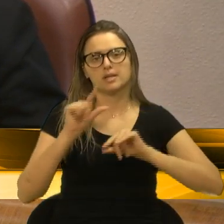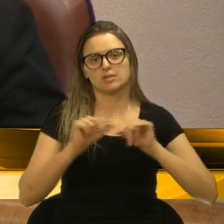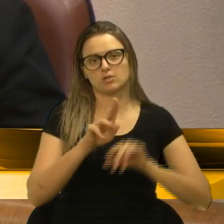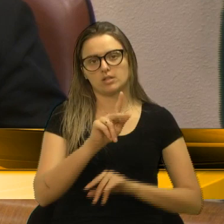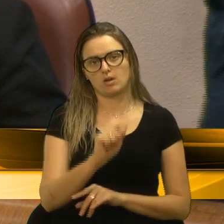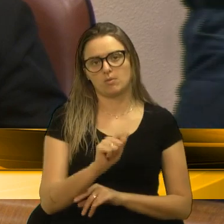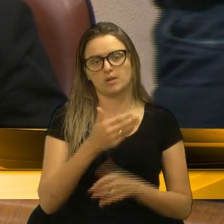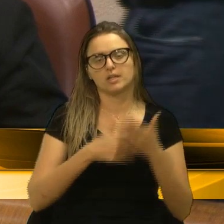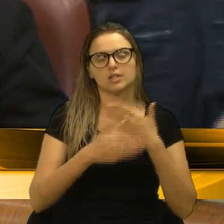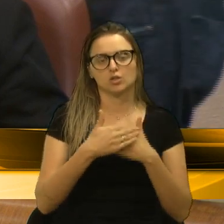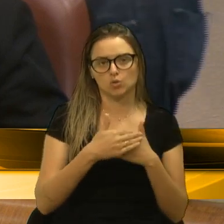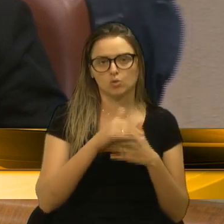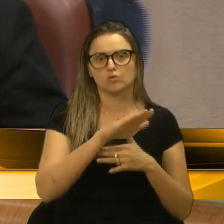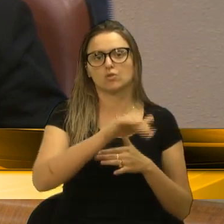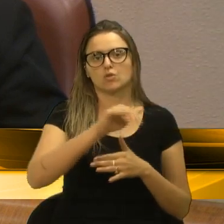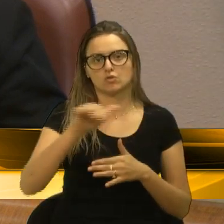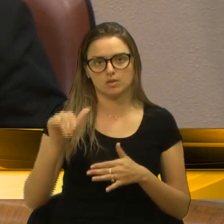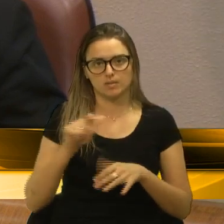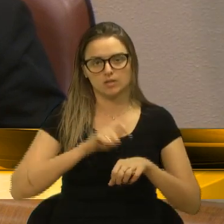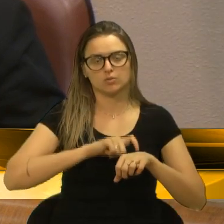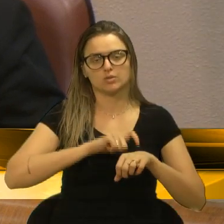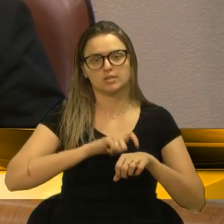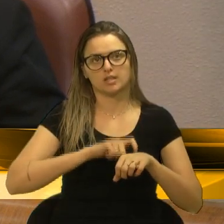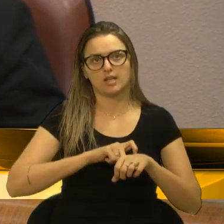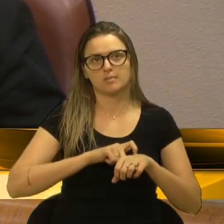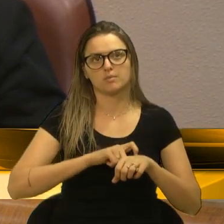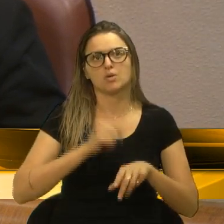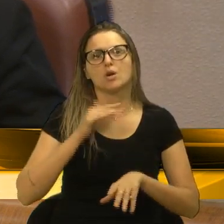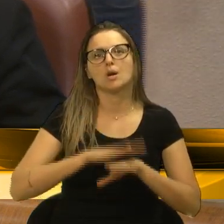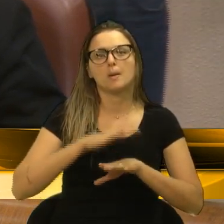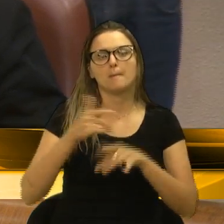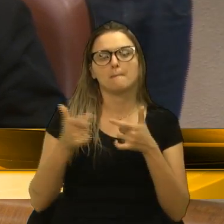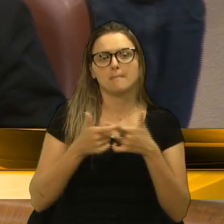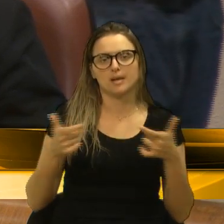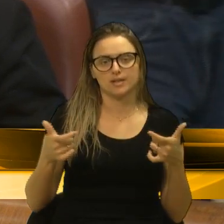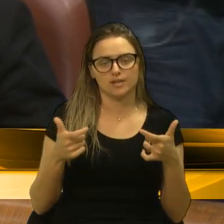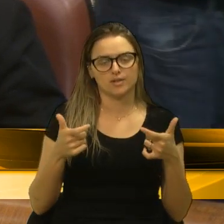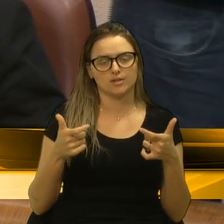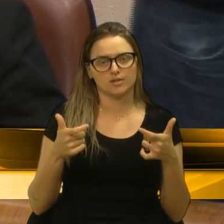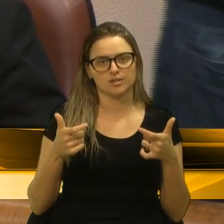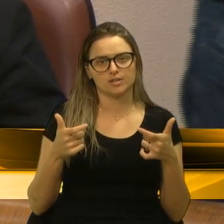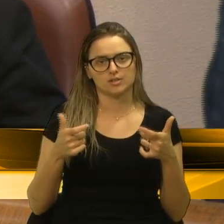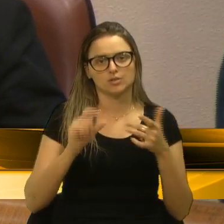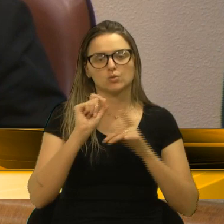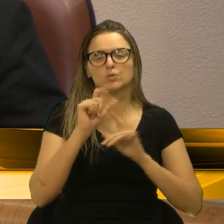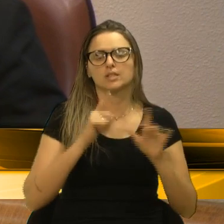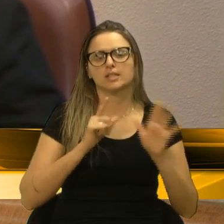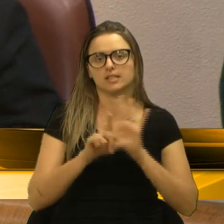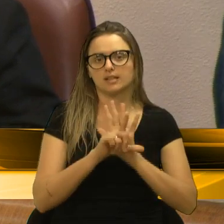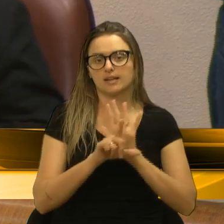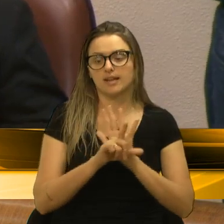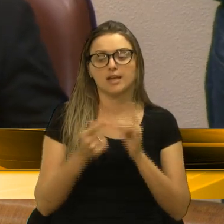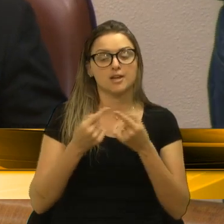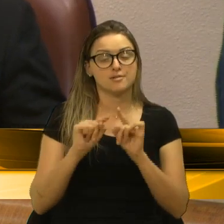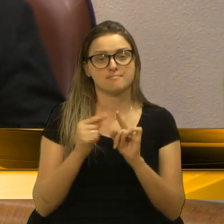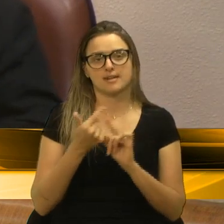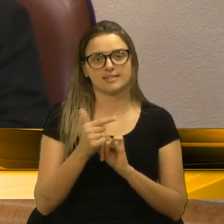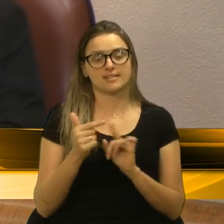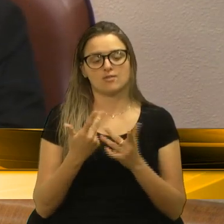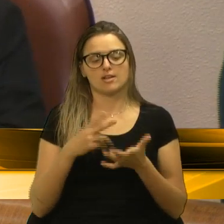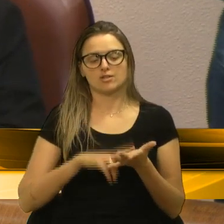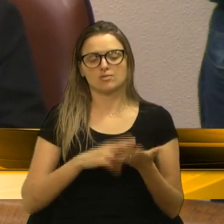conselheiros foram convocados com prazo superior ao previsto em lei e se esquivaram dessa